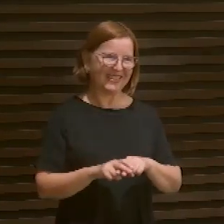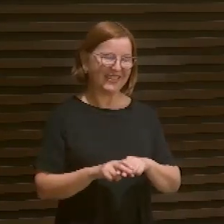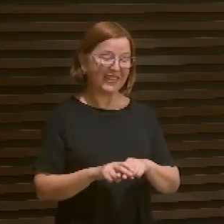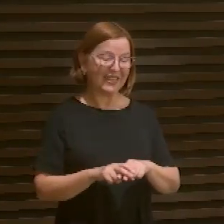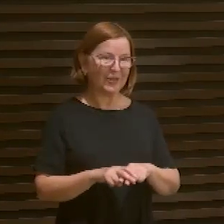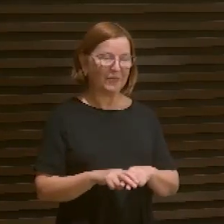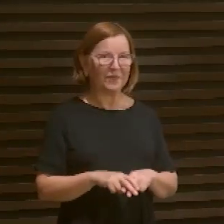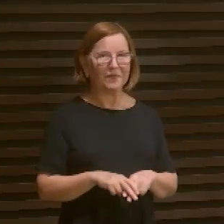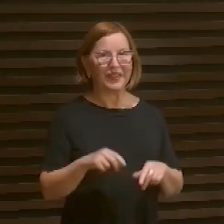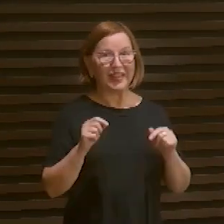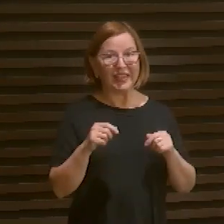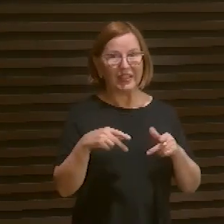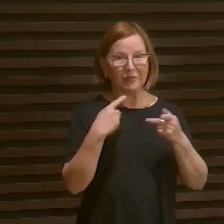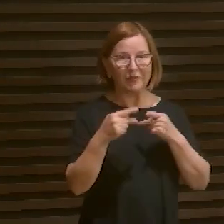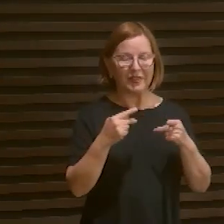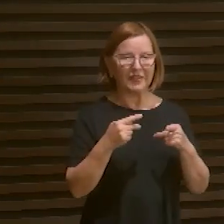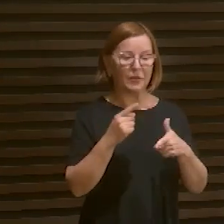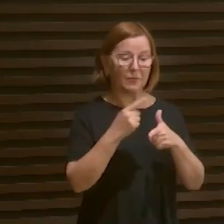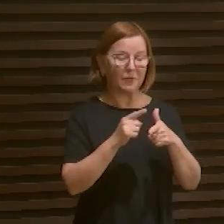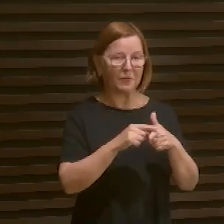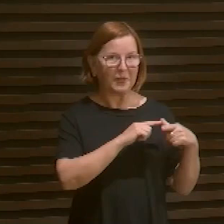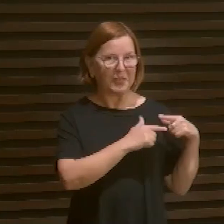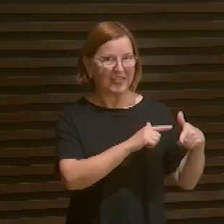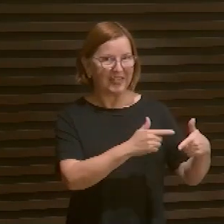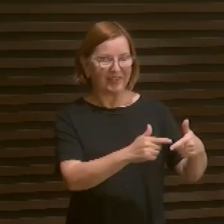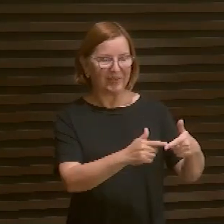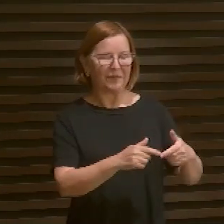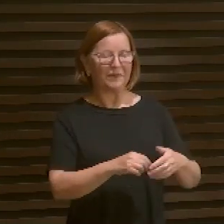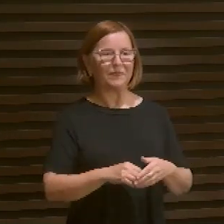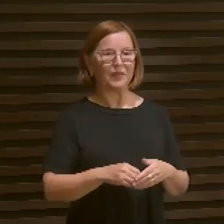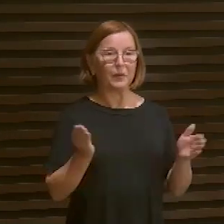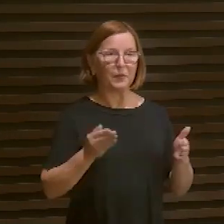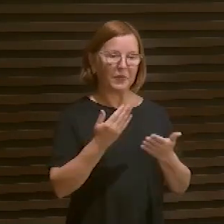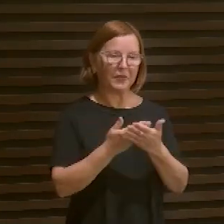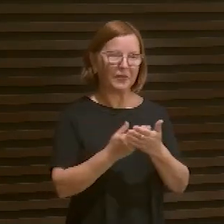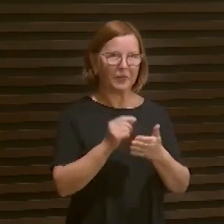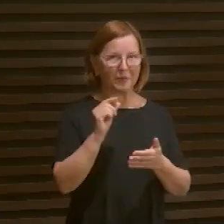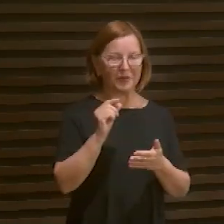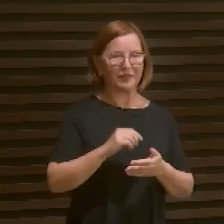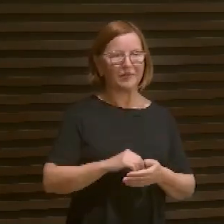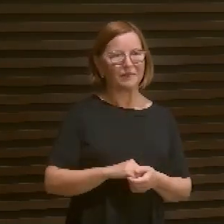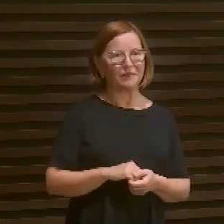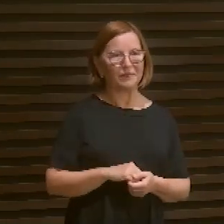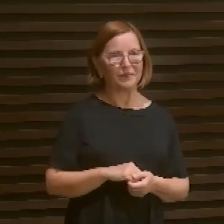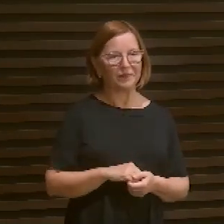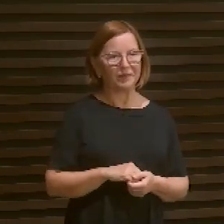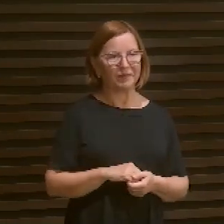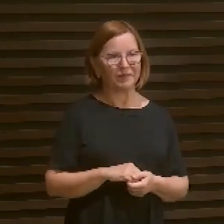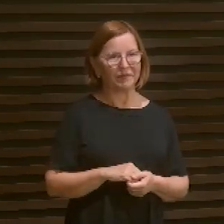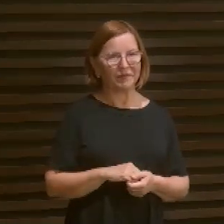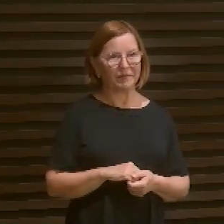aqui trabalhando com um problema de tradição. Hoje nós vamos ver um pouquinho disso aqui, que fica grudado na